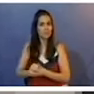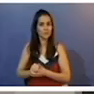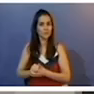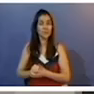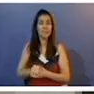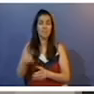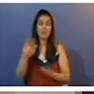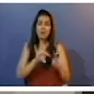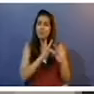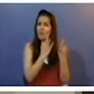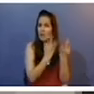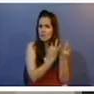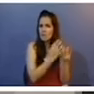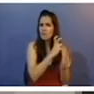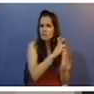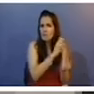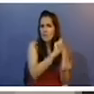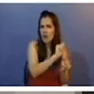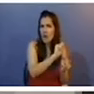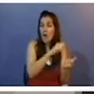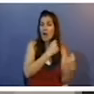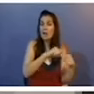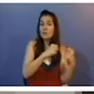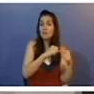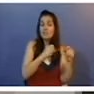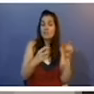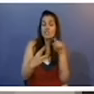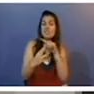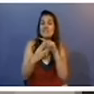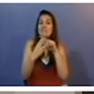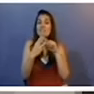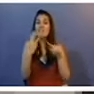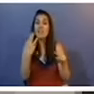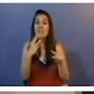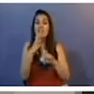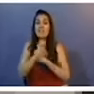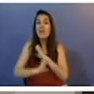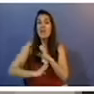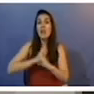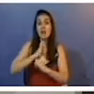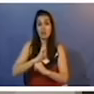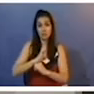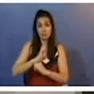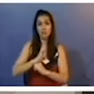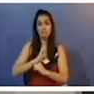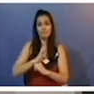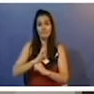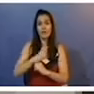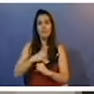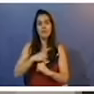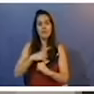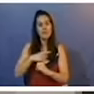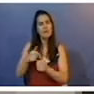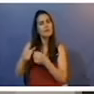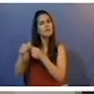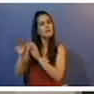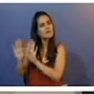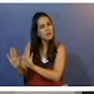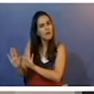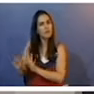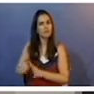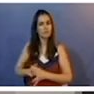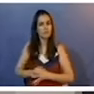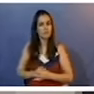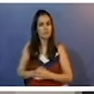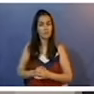da família 5A, ele vai precisar de 3 elétrons para ficar com 8, que é a estabilidade. Então, a carga